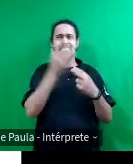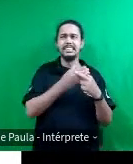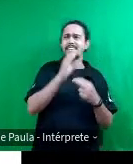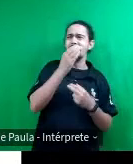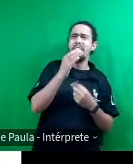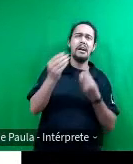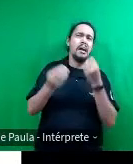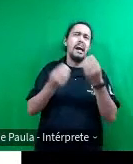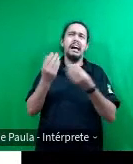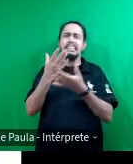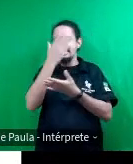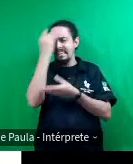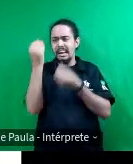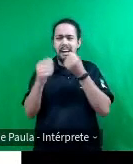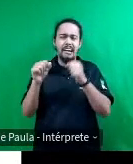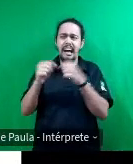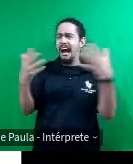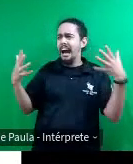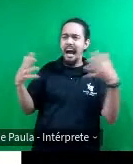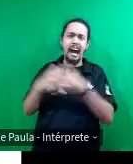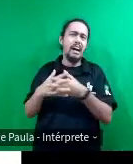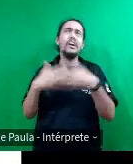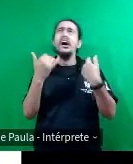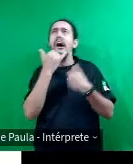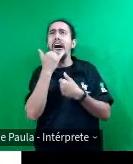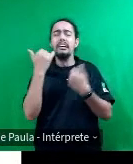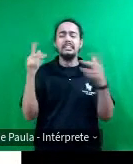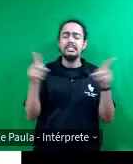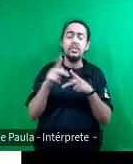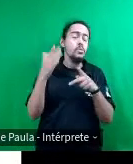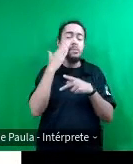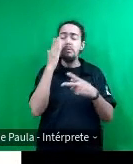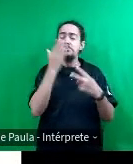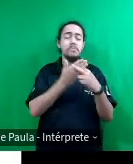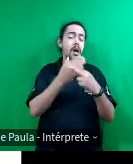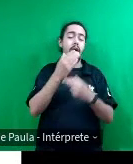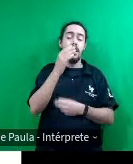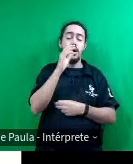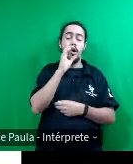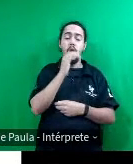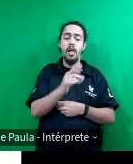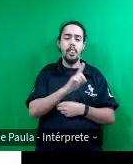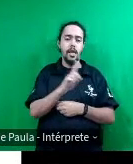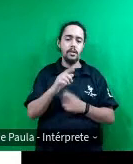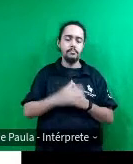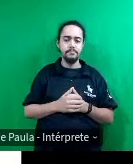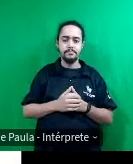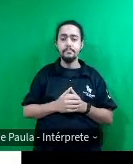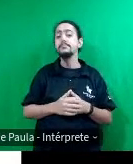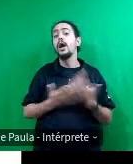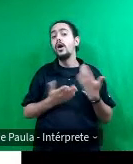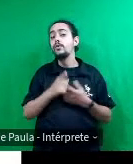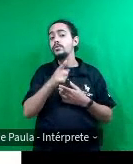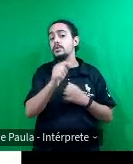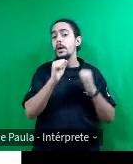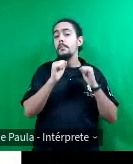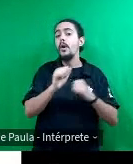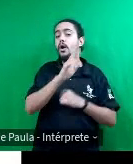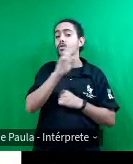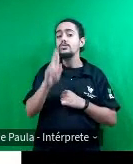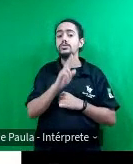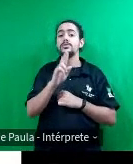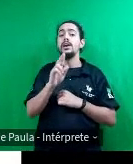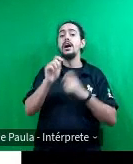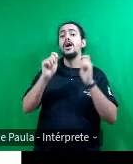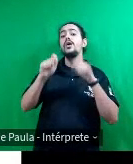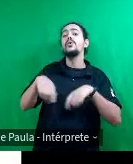ramo, bagunçou, não sei, não vou aplicar a divisor de corrente. Você pode sair sempre pela solução raiz,